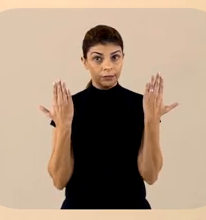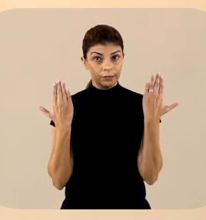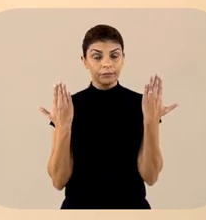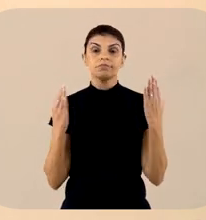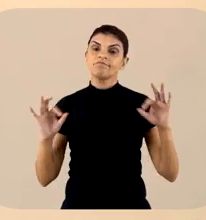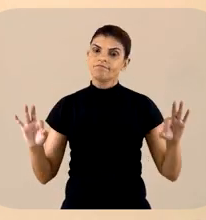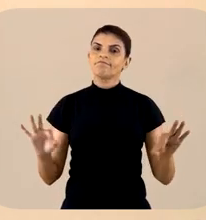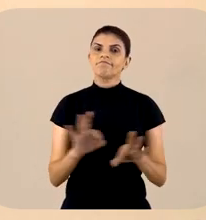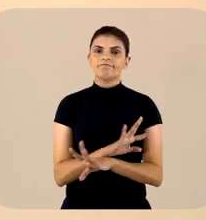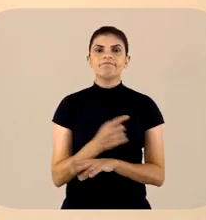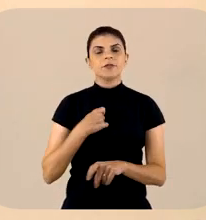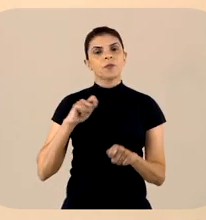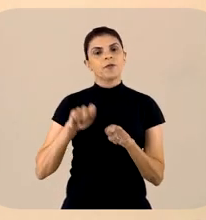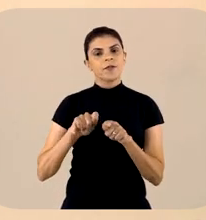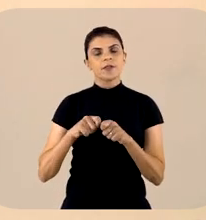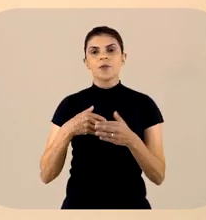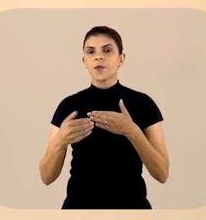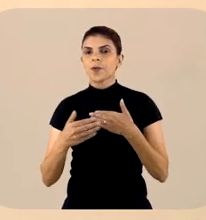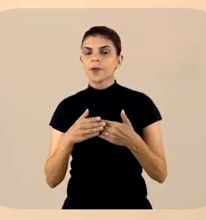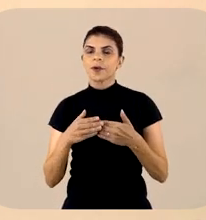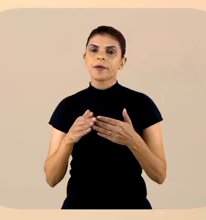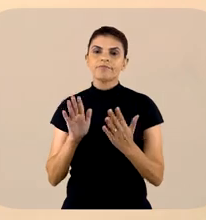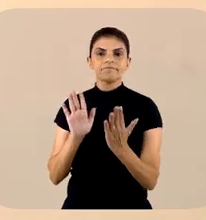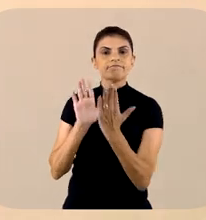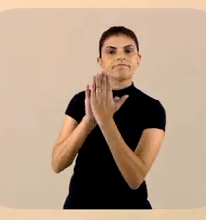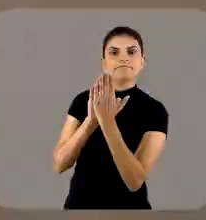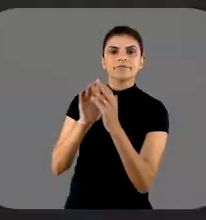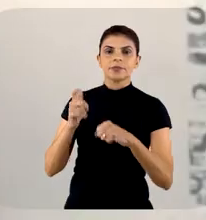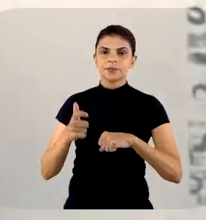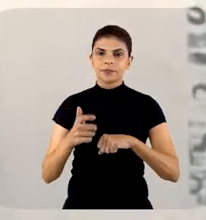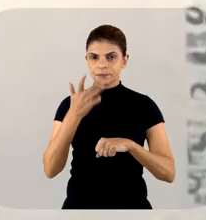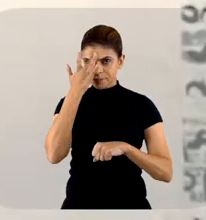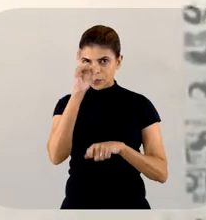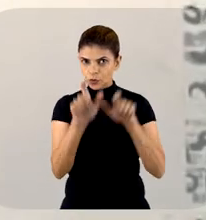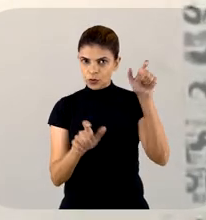Estou preparado para realizar um procedimento.